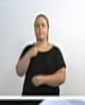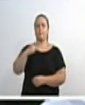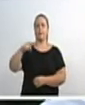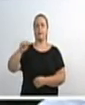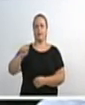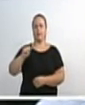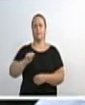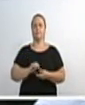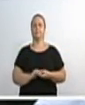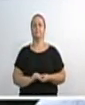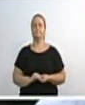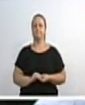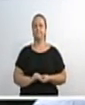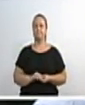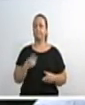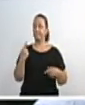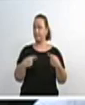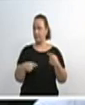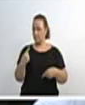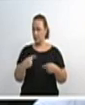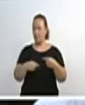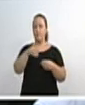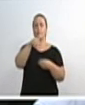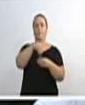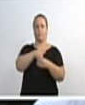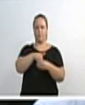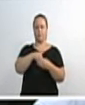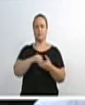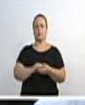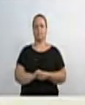discussão. Em votação.